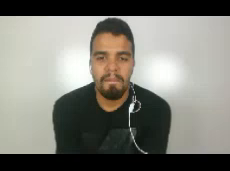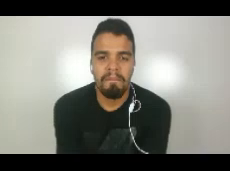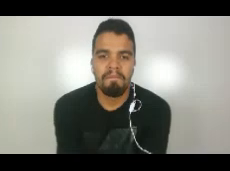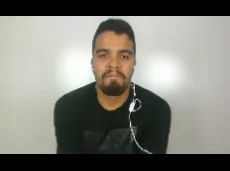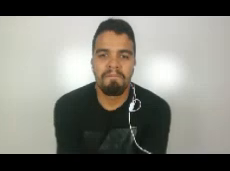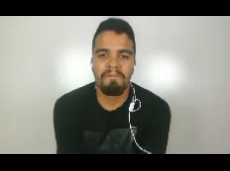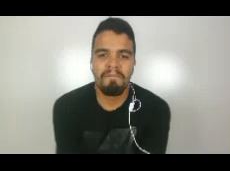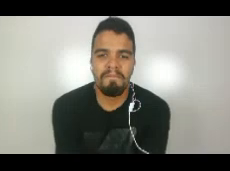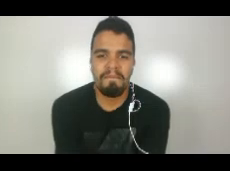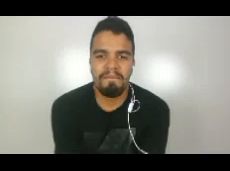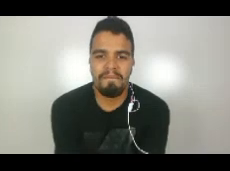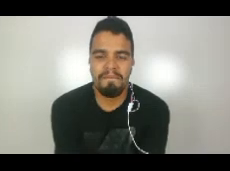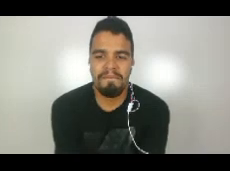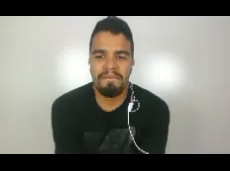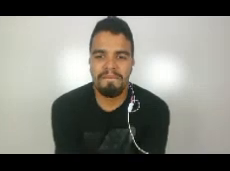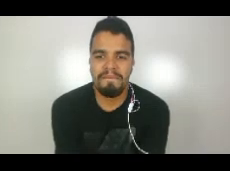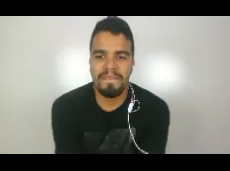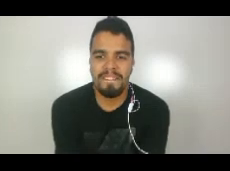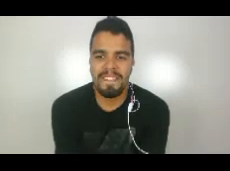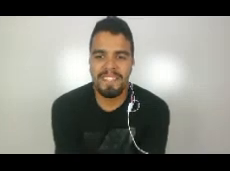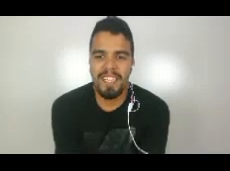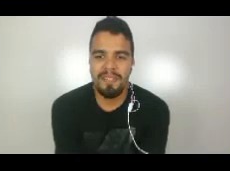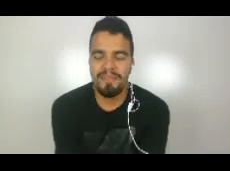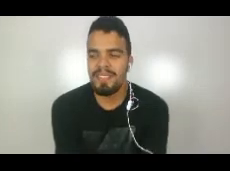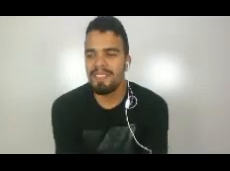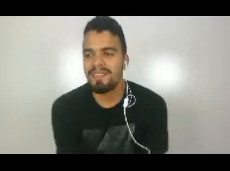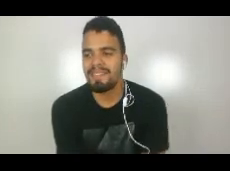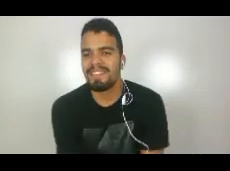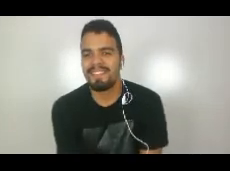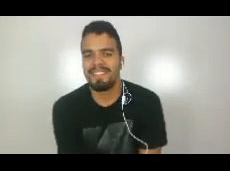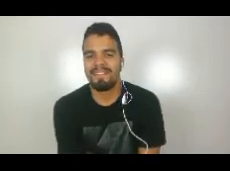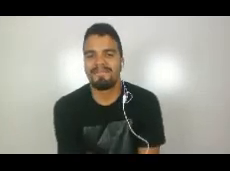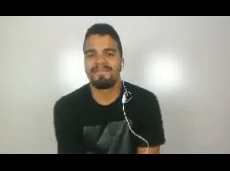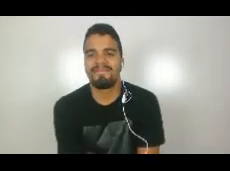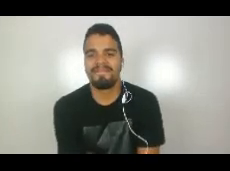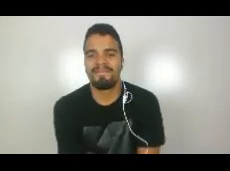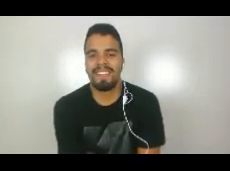Da minha parte, nenhuma. Perfeito. Nenhuma? Excelente, professor.